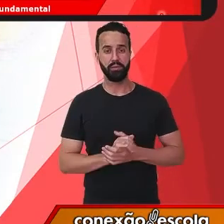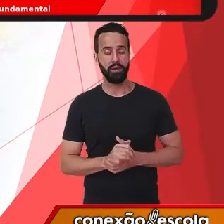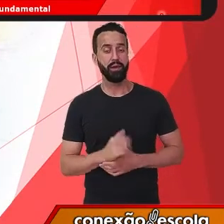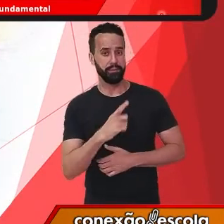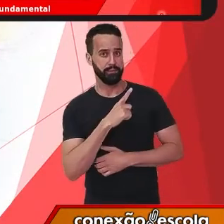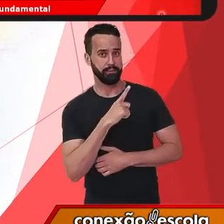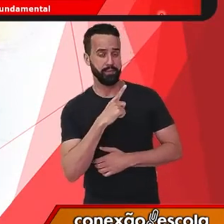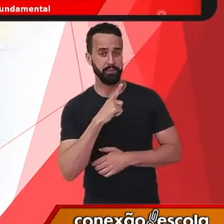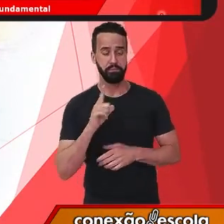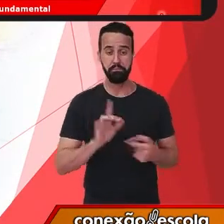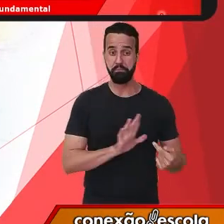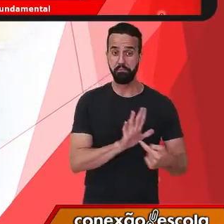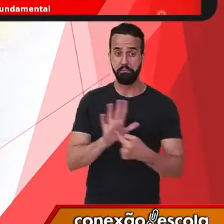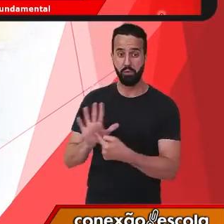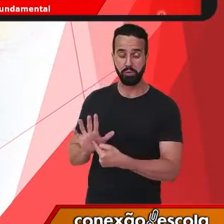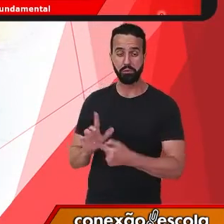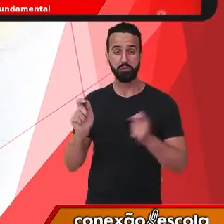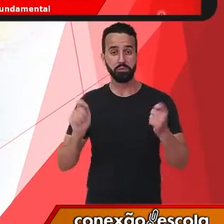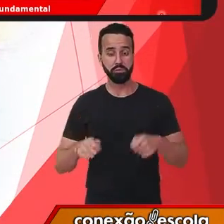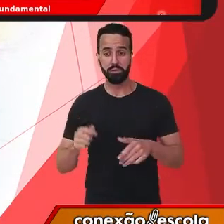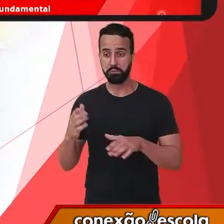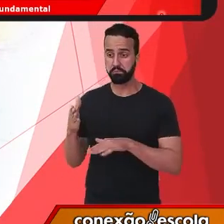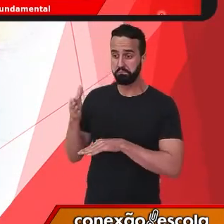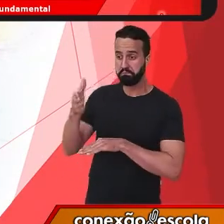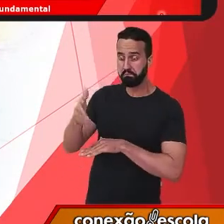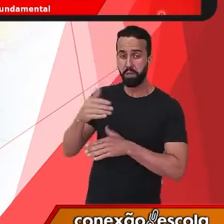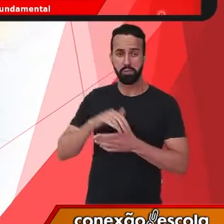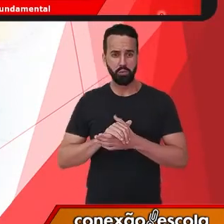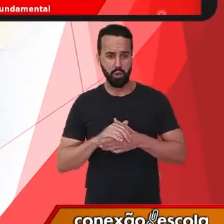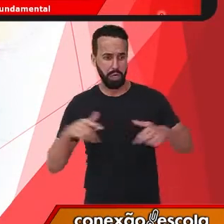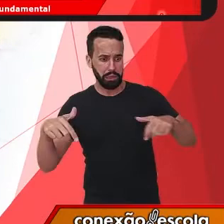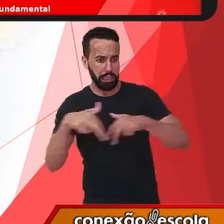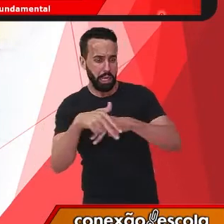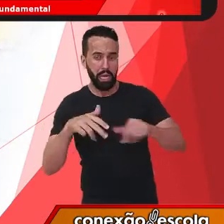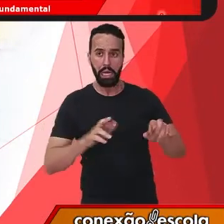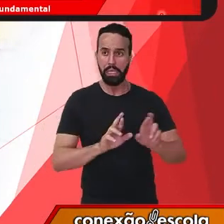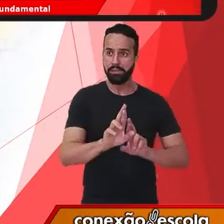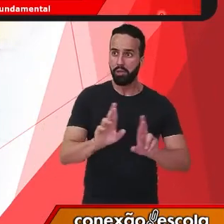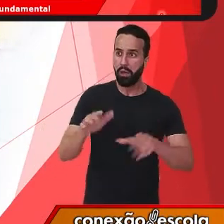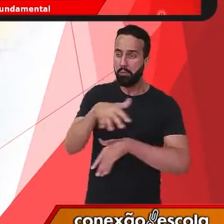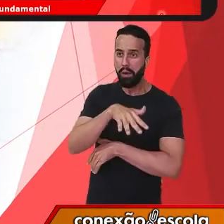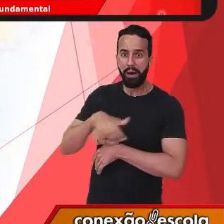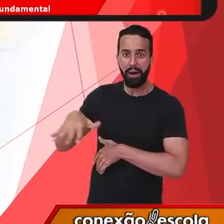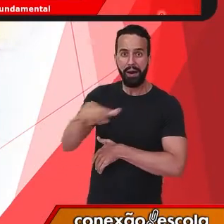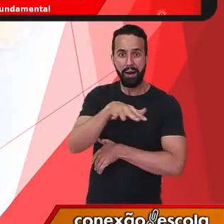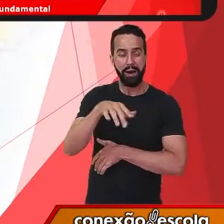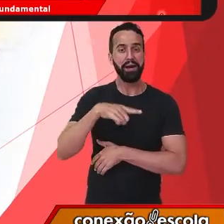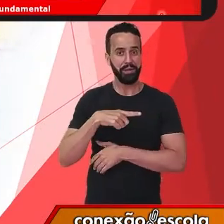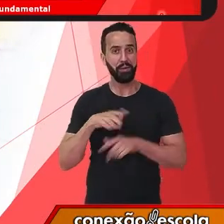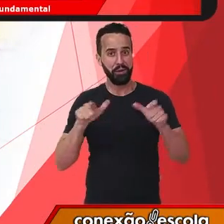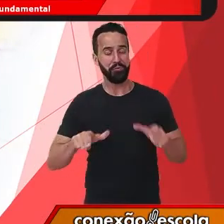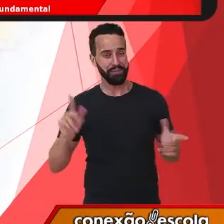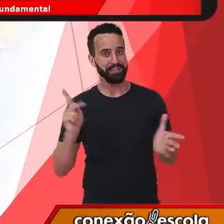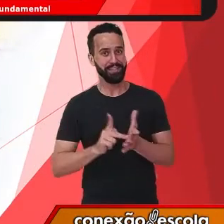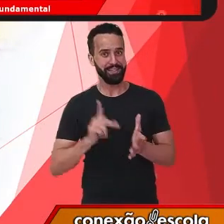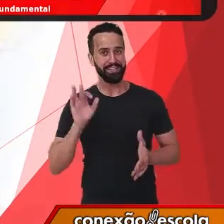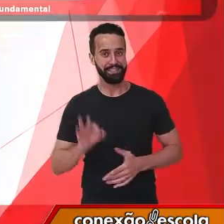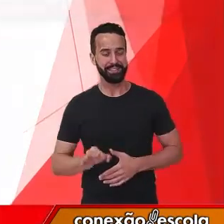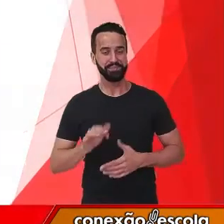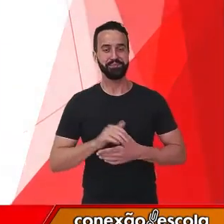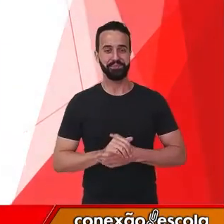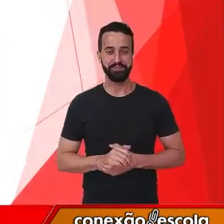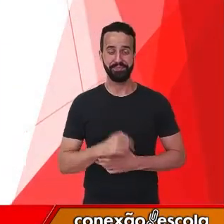ali um espaço que dá para você ir lá se relacionar andar a trocar uma ideia em massa com esse lugar Olha só